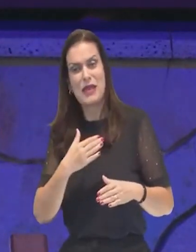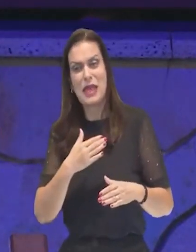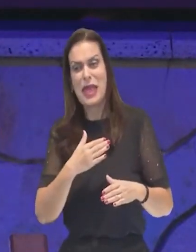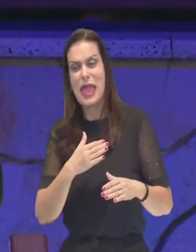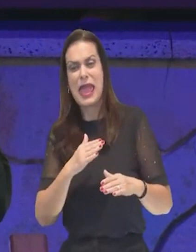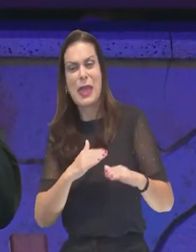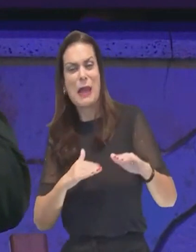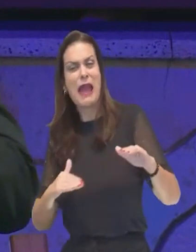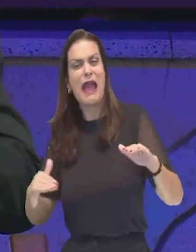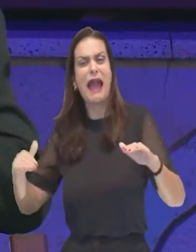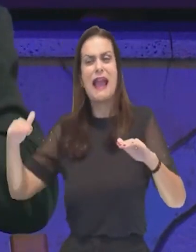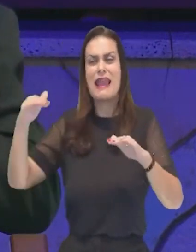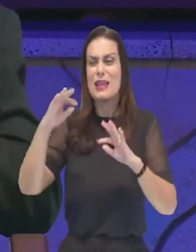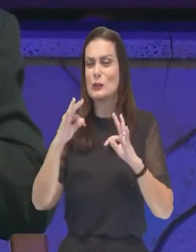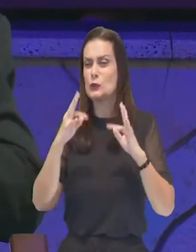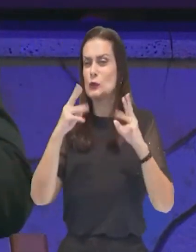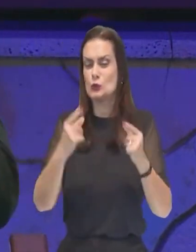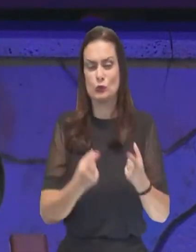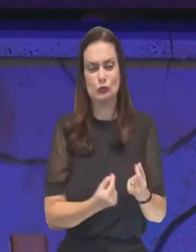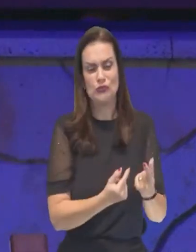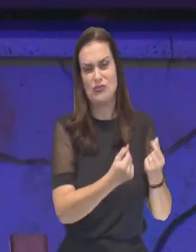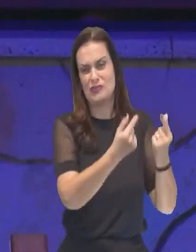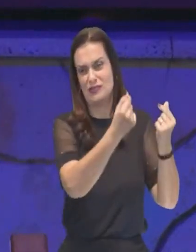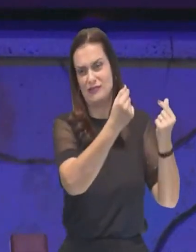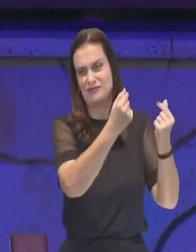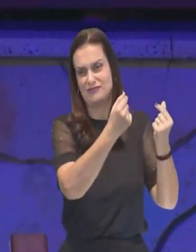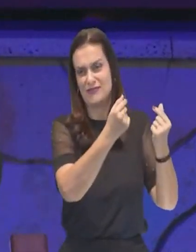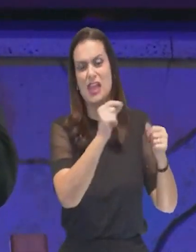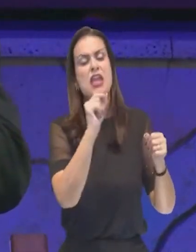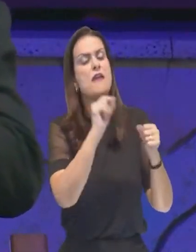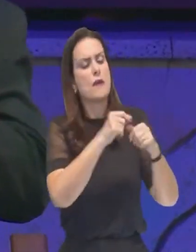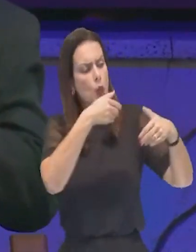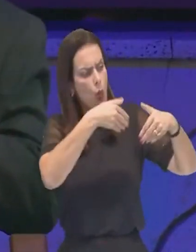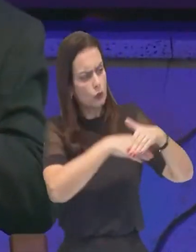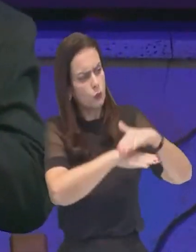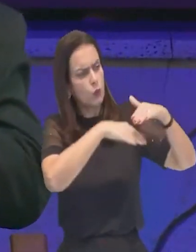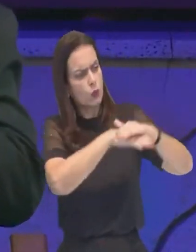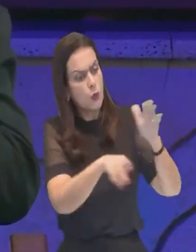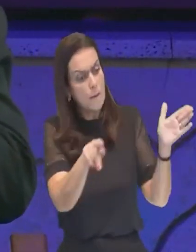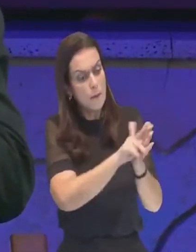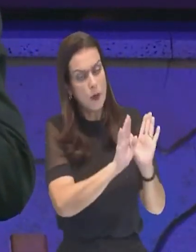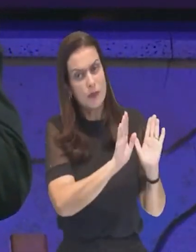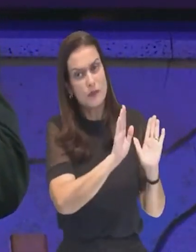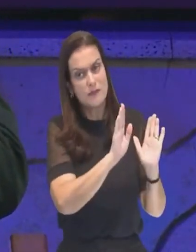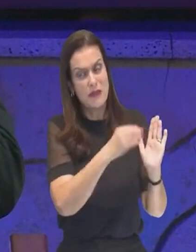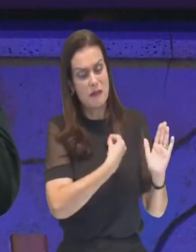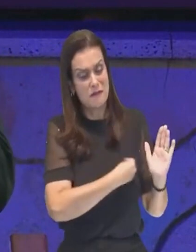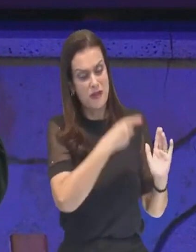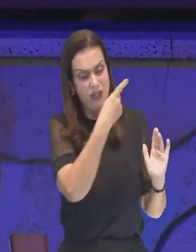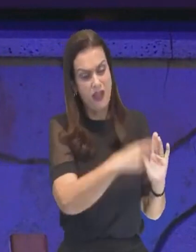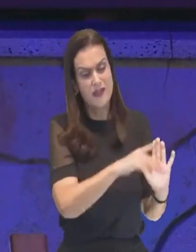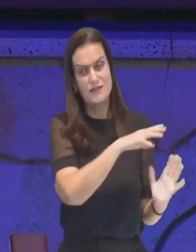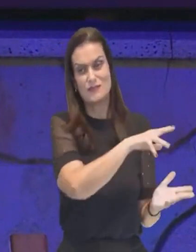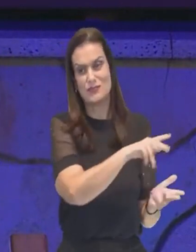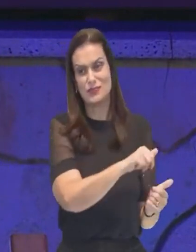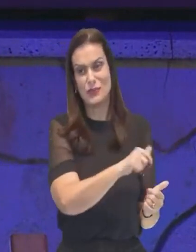podia conquistar. Ele fez muitas provisões para a sua vida terrena e pensou que seus bens iriam garantir